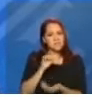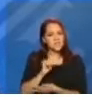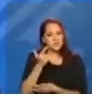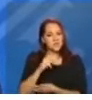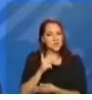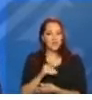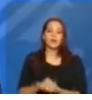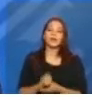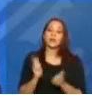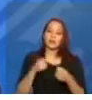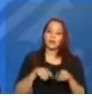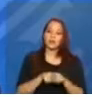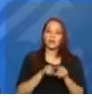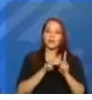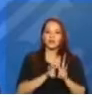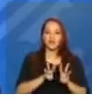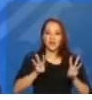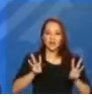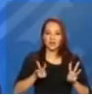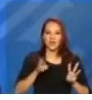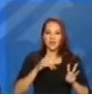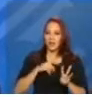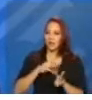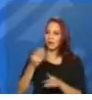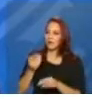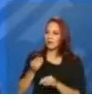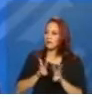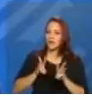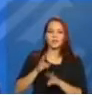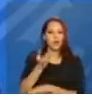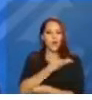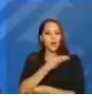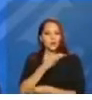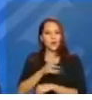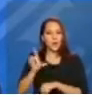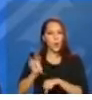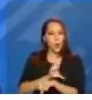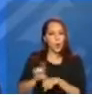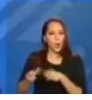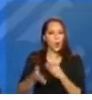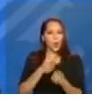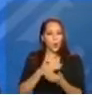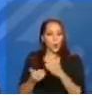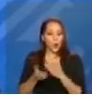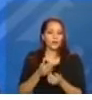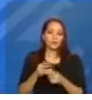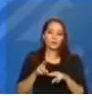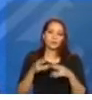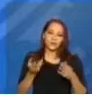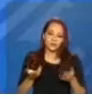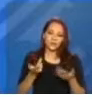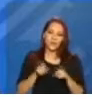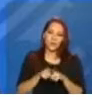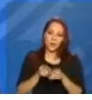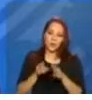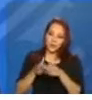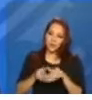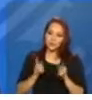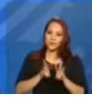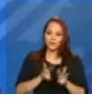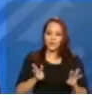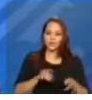o site. Você pode pegar o site do amigo, o site de uma loja qualquer, porque por isso também que nós pedimos o